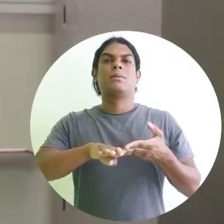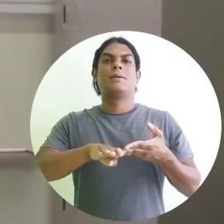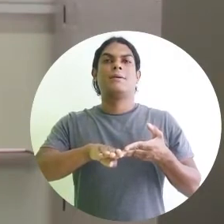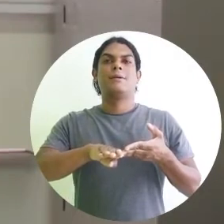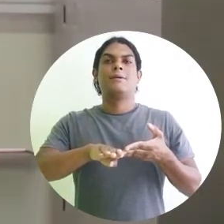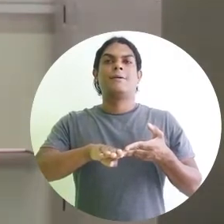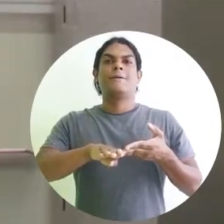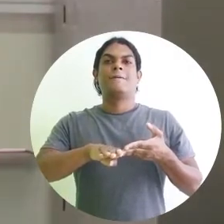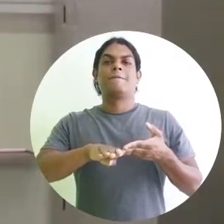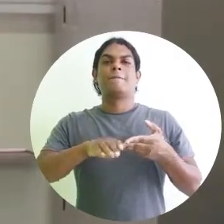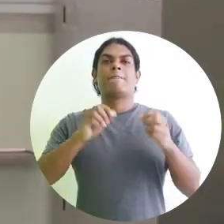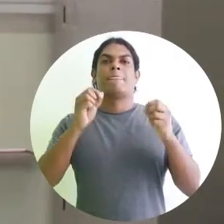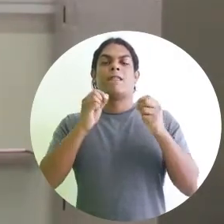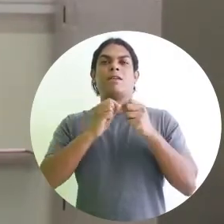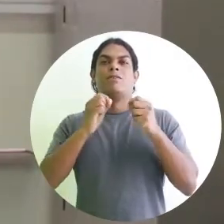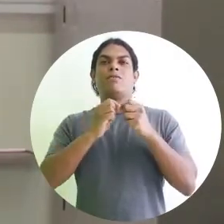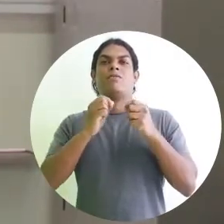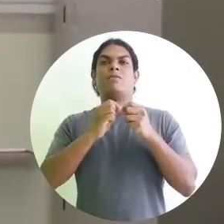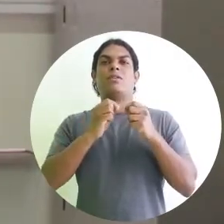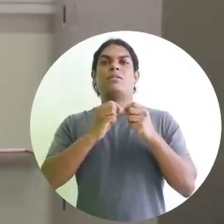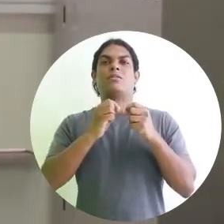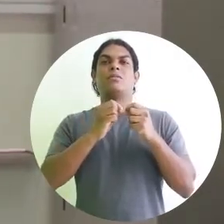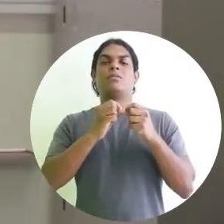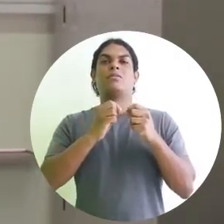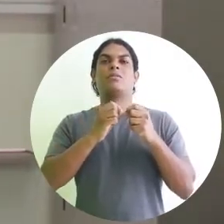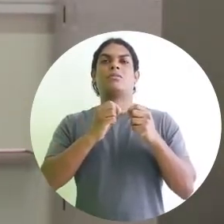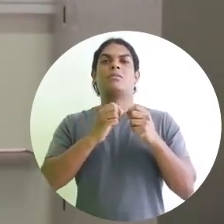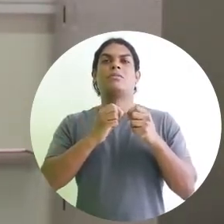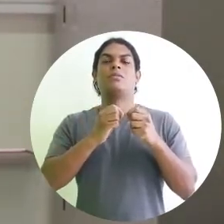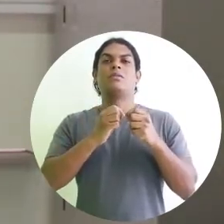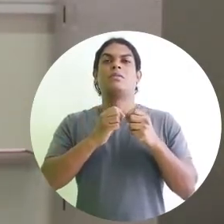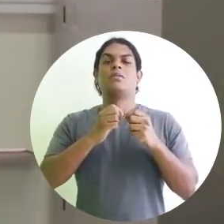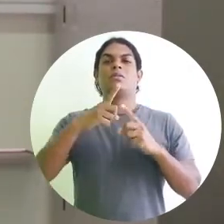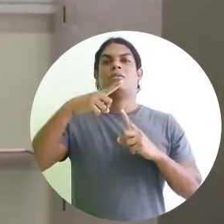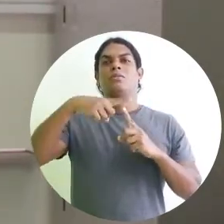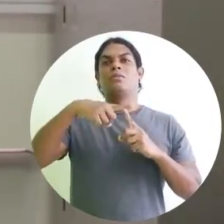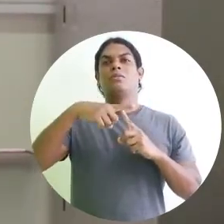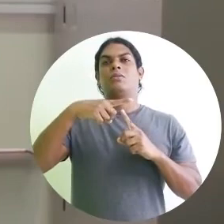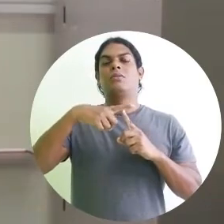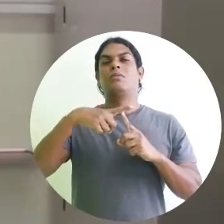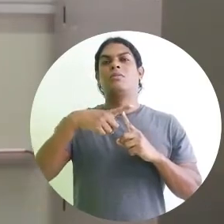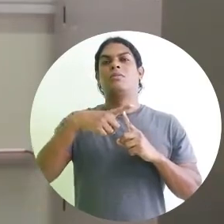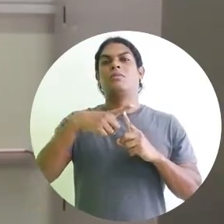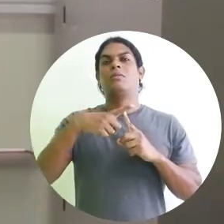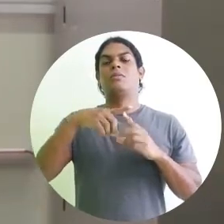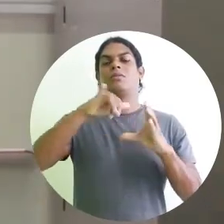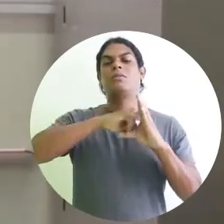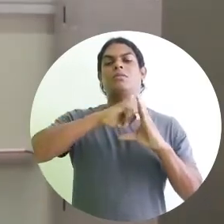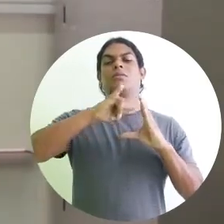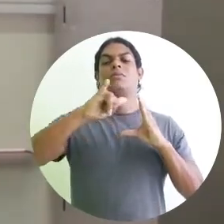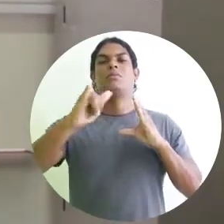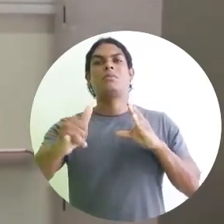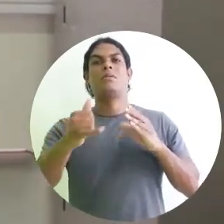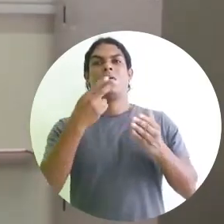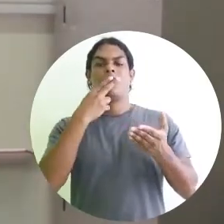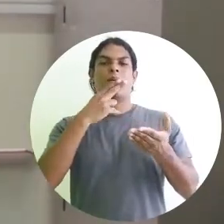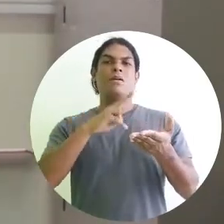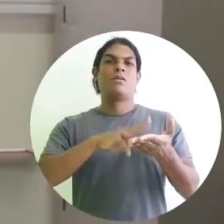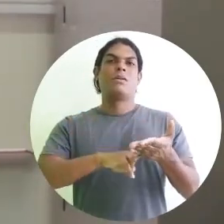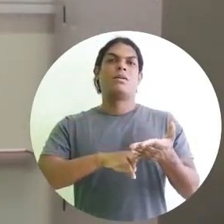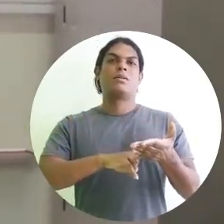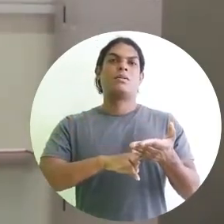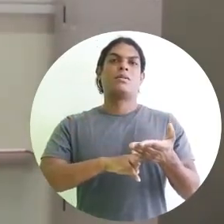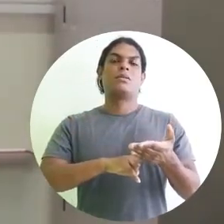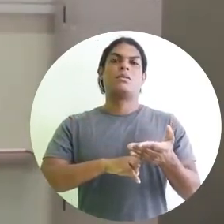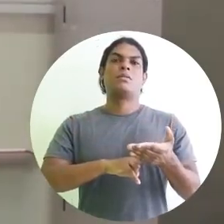faz como se fosse uma espécie de previsão de transferência, uma carta, ou seja, ele faz